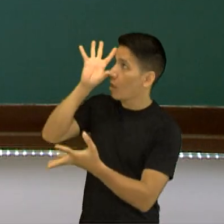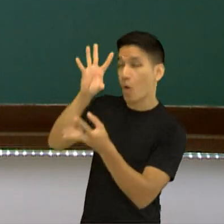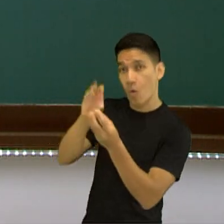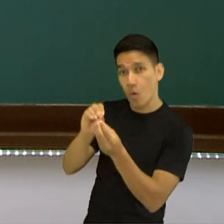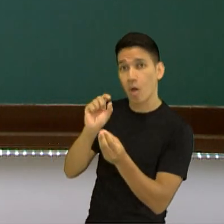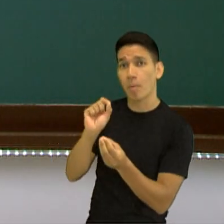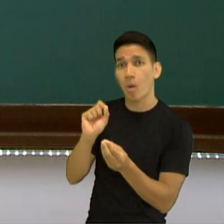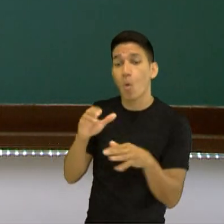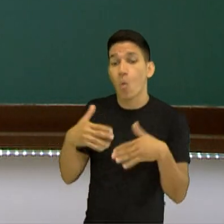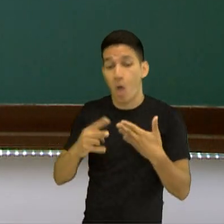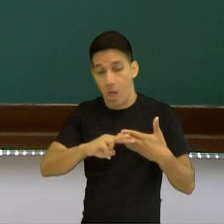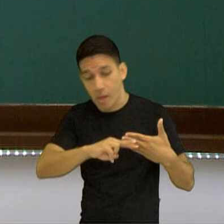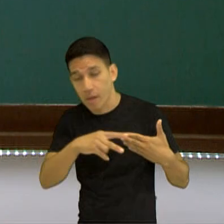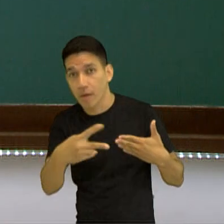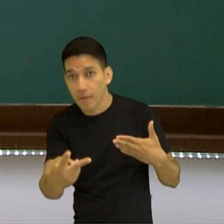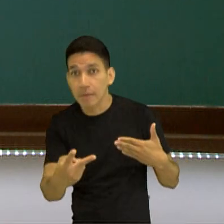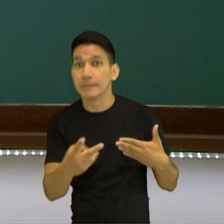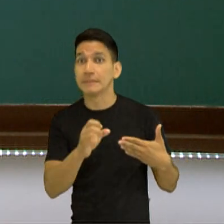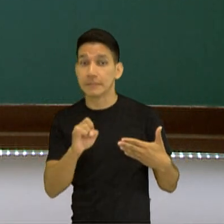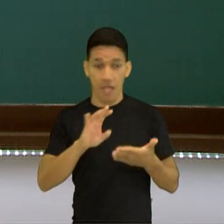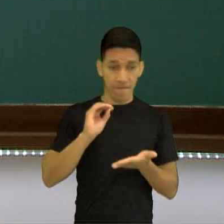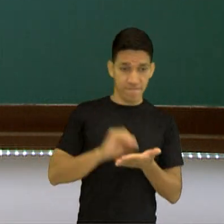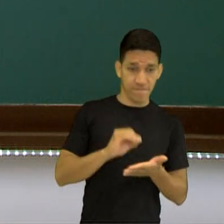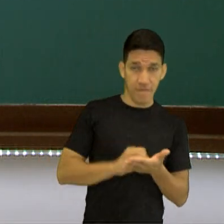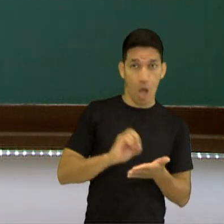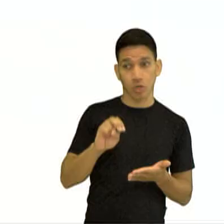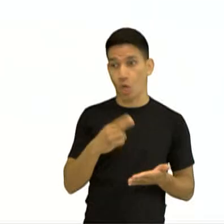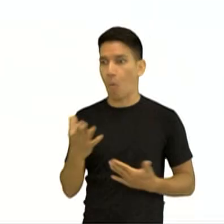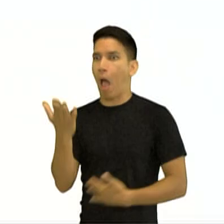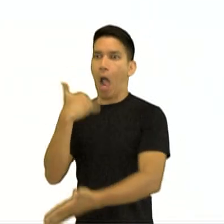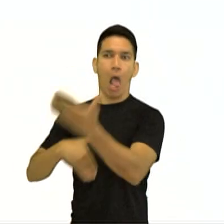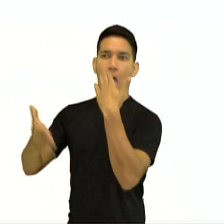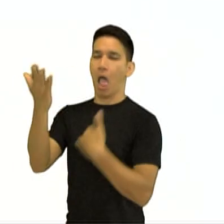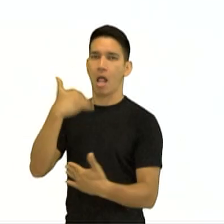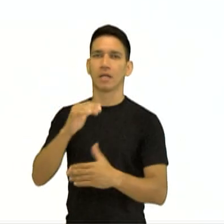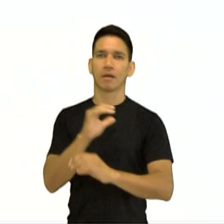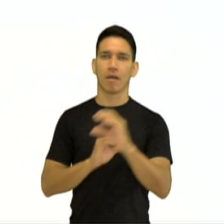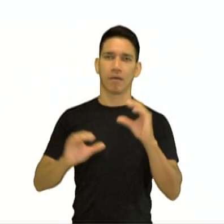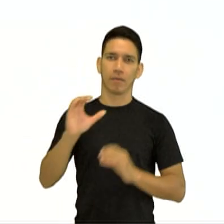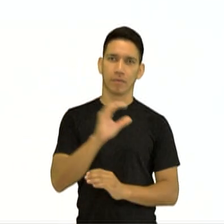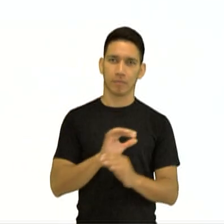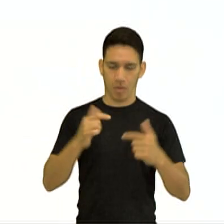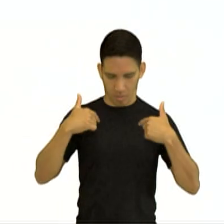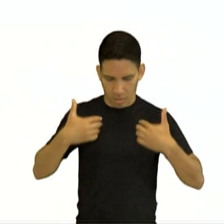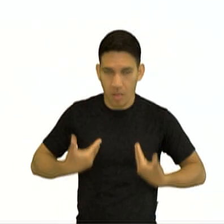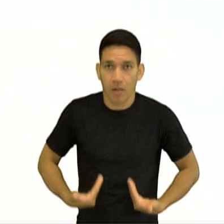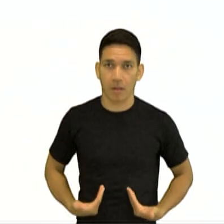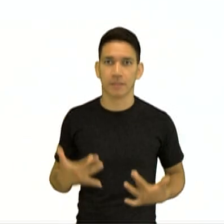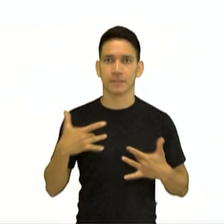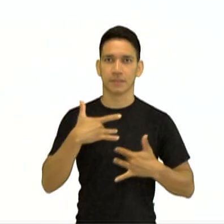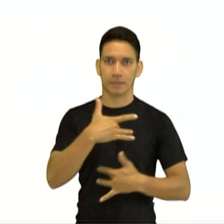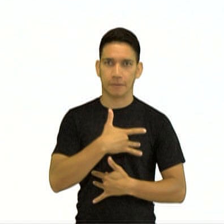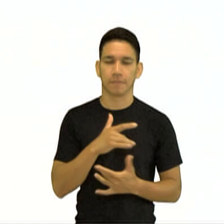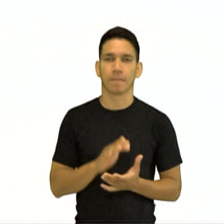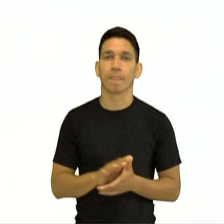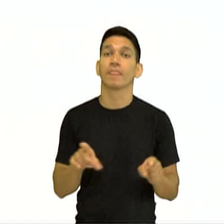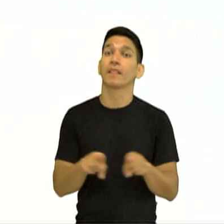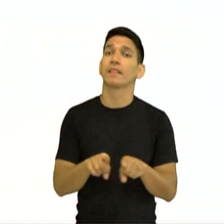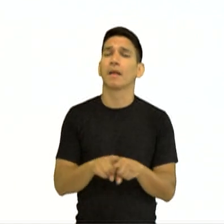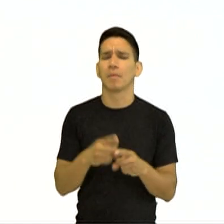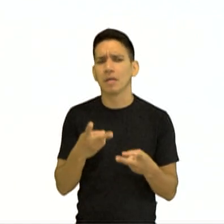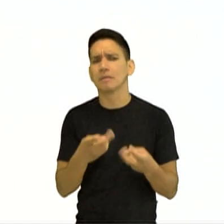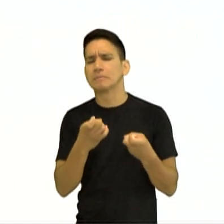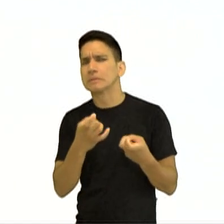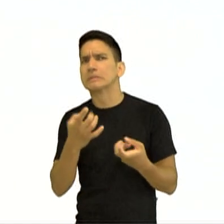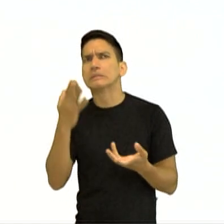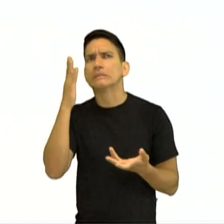as consequências da carência ou do excesso dos carboidratos no organismo e conhecer uma disfunção,